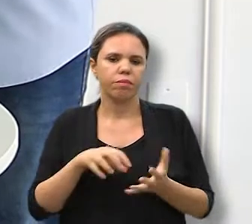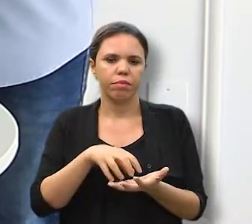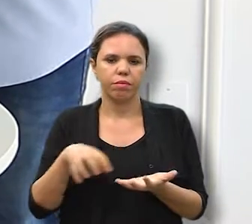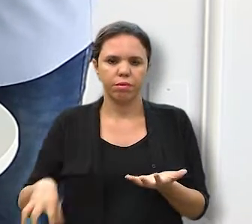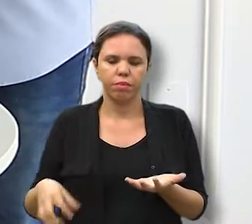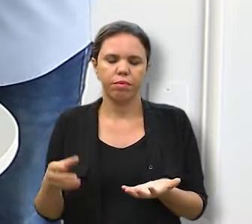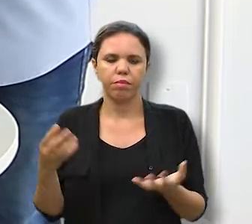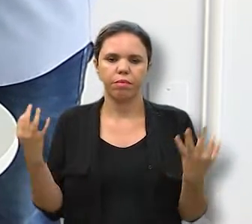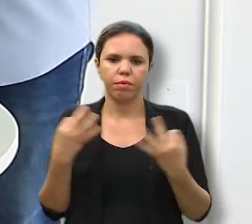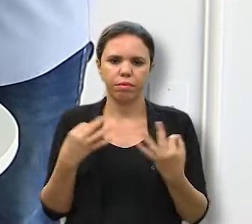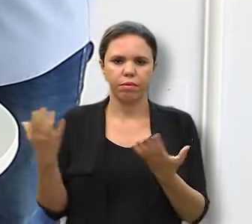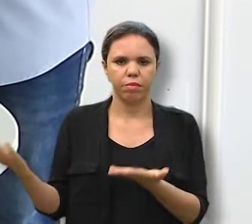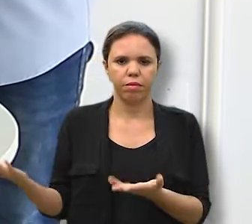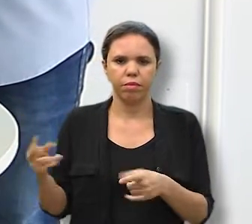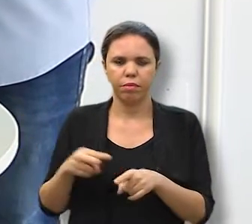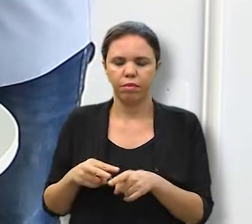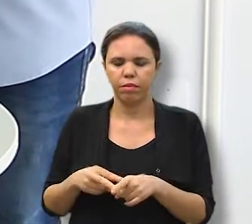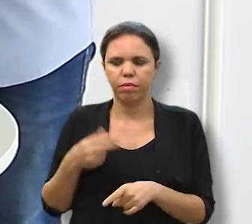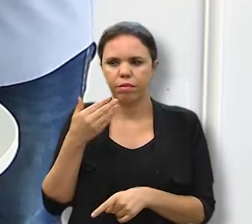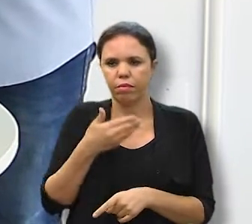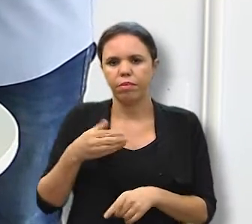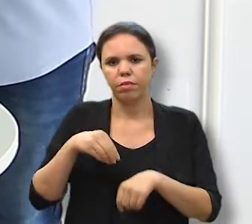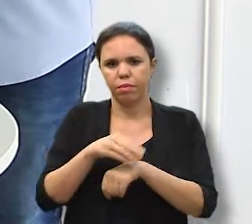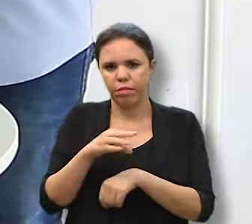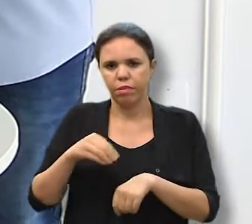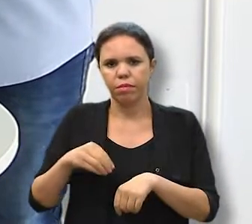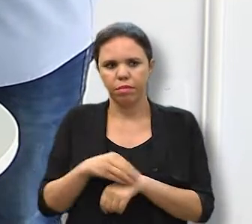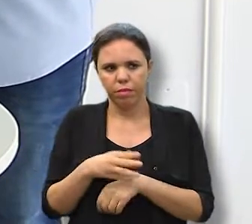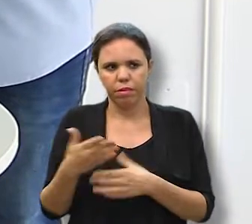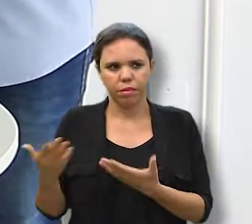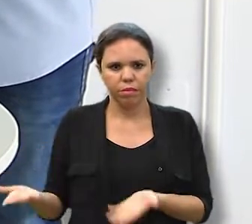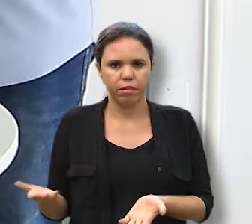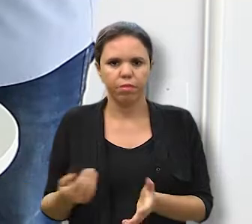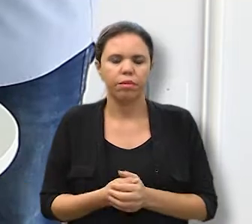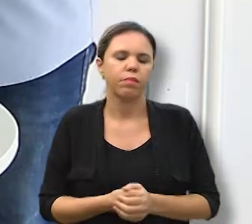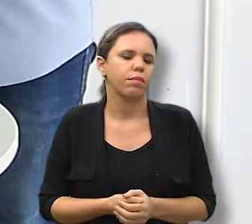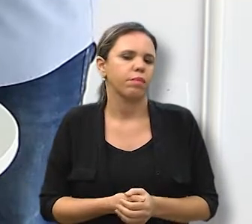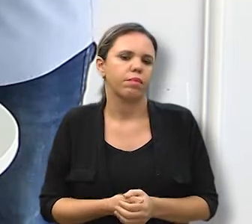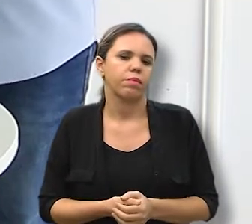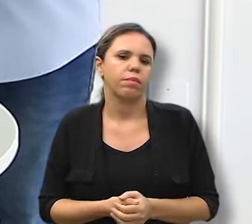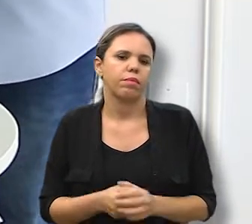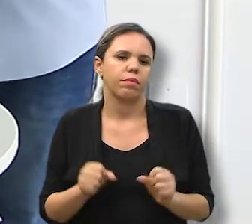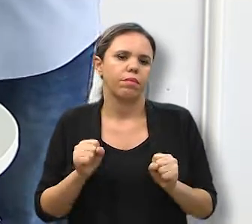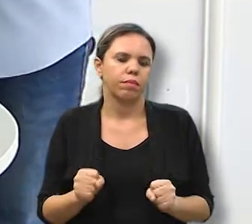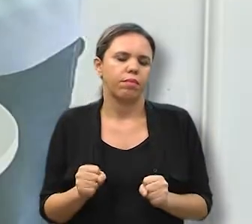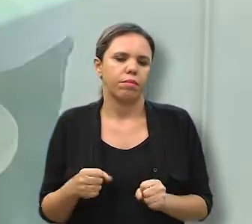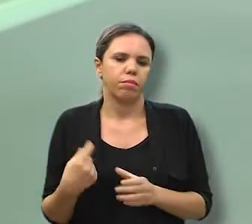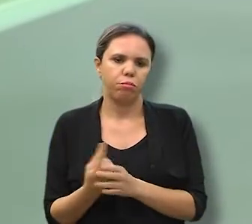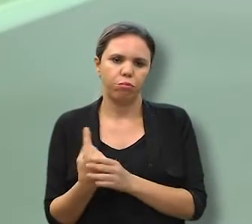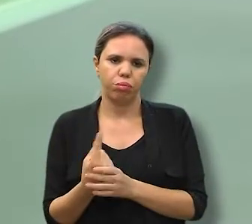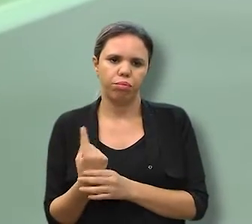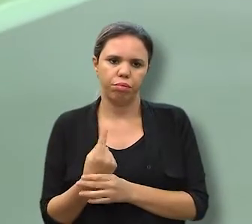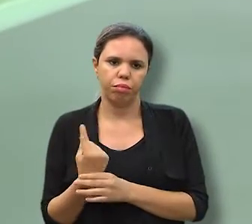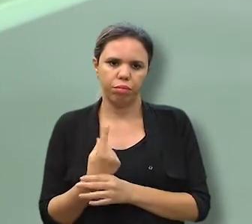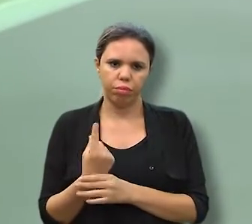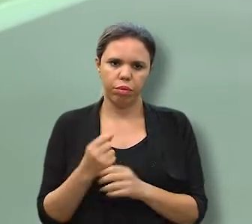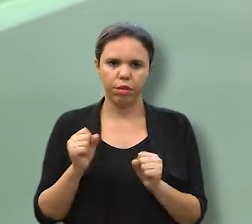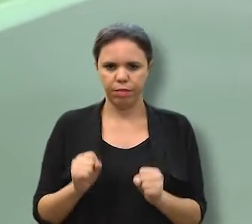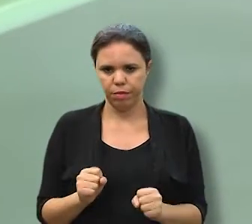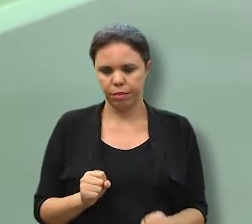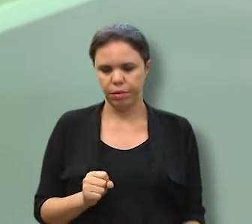como eu te falei. É justamente isso, essas dicas, essas pequenas dicas. Ah, eu posso bater esse pudim num